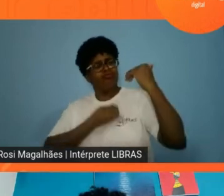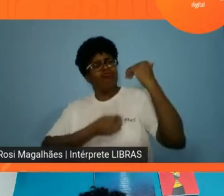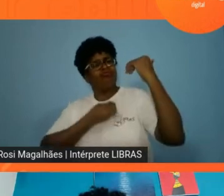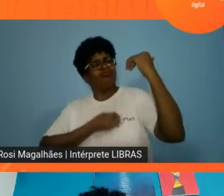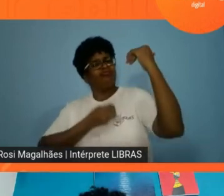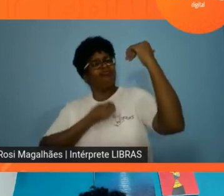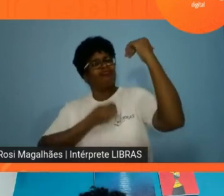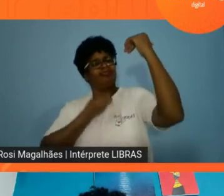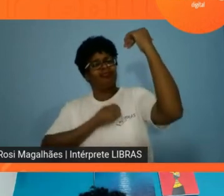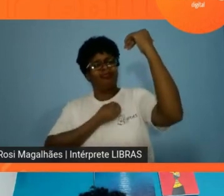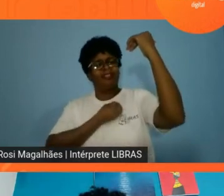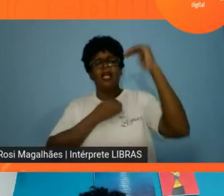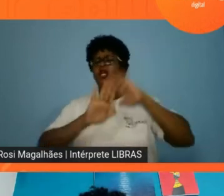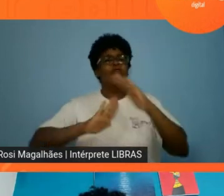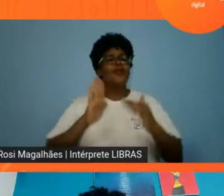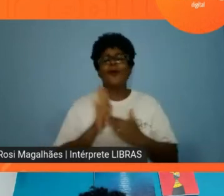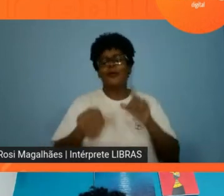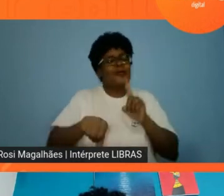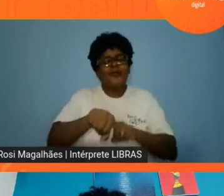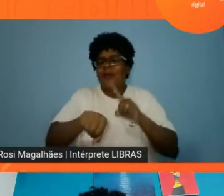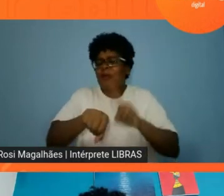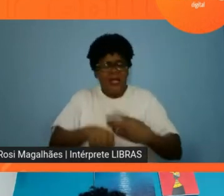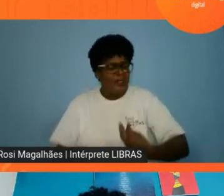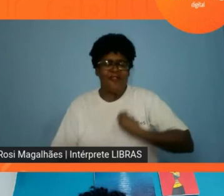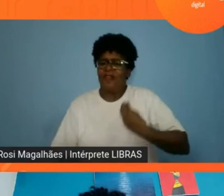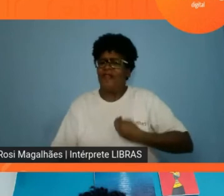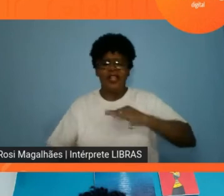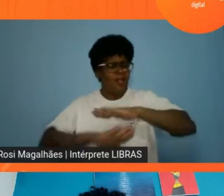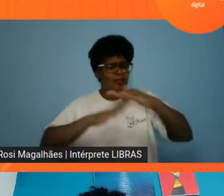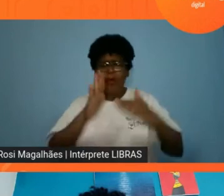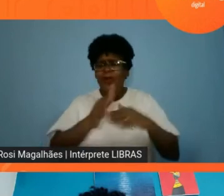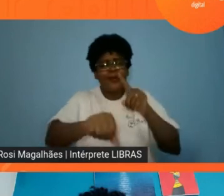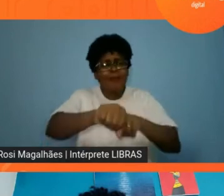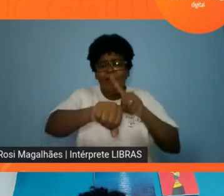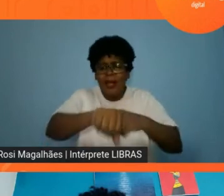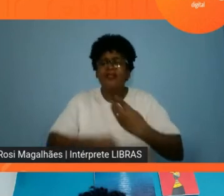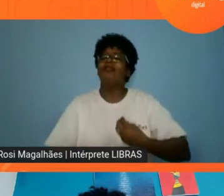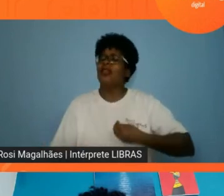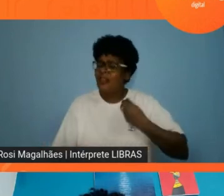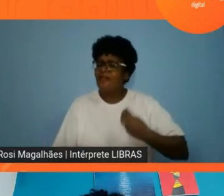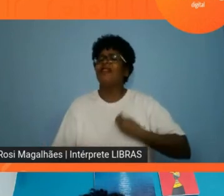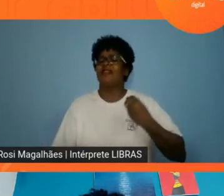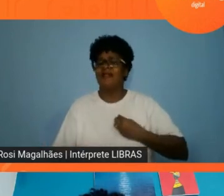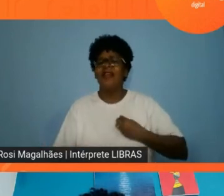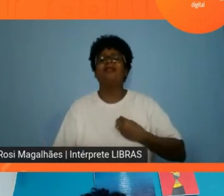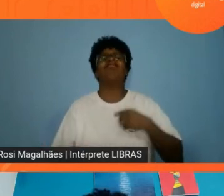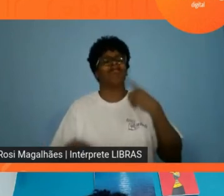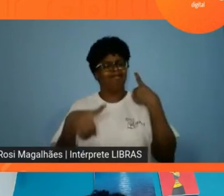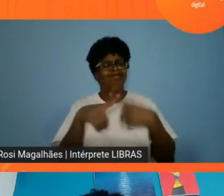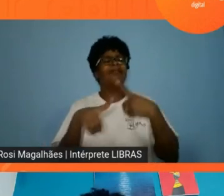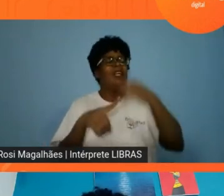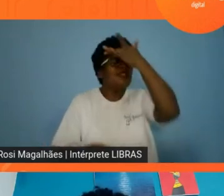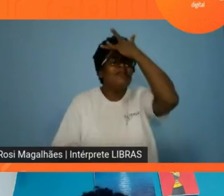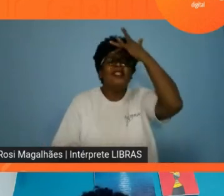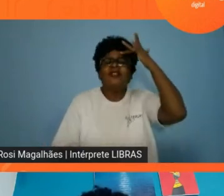todas as minhas vivências, todas as situações que a gente vive ao longo da vida, esses atravessadores, né,